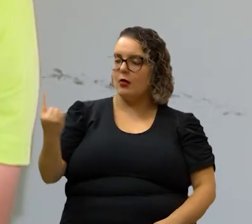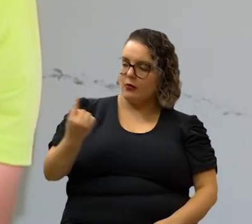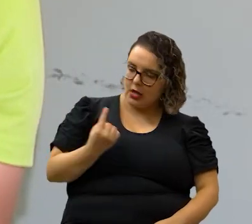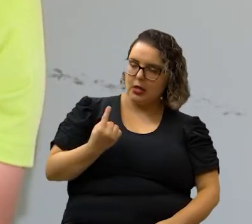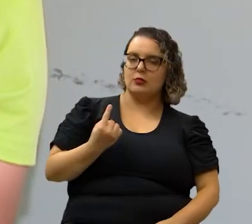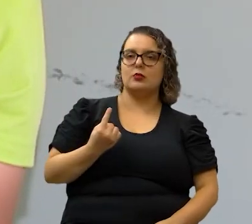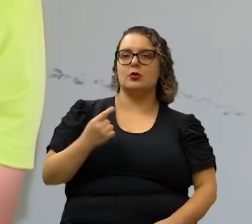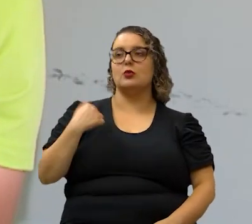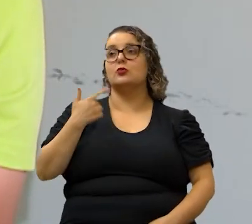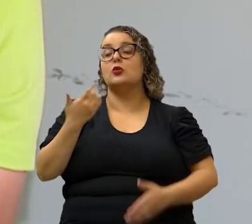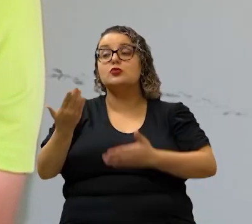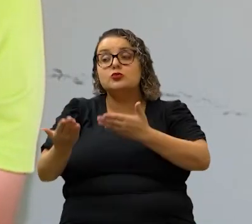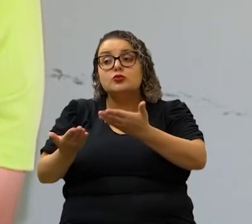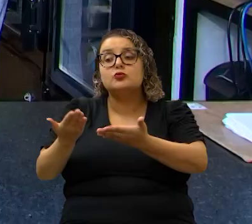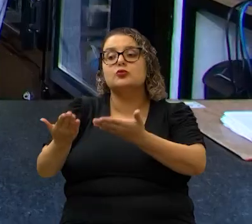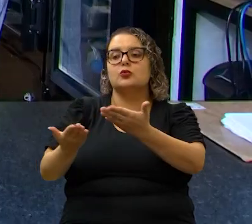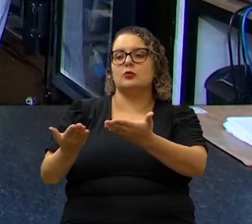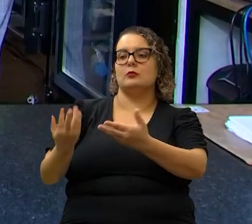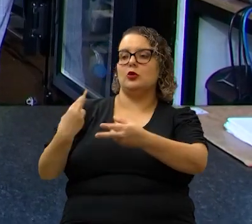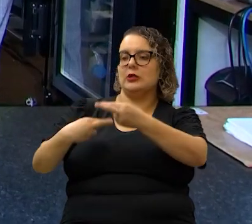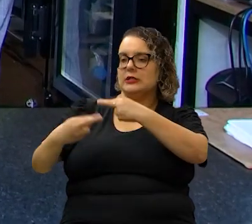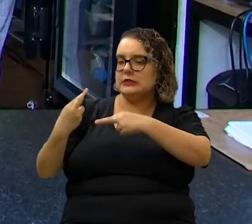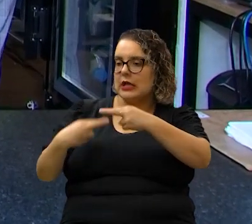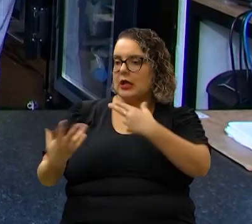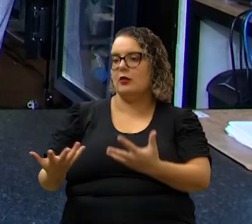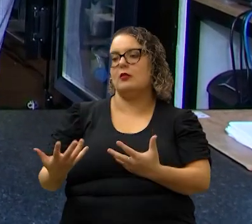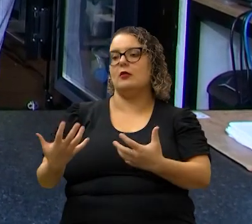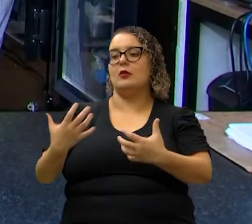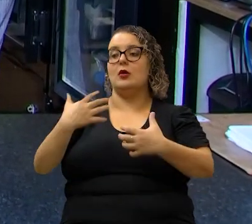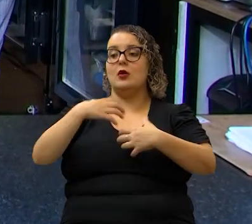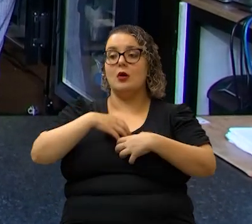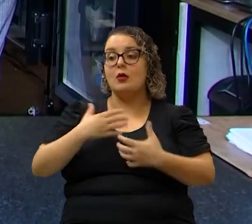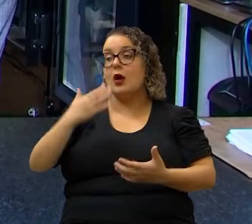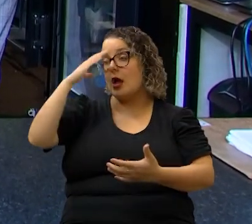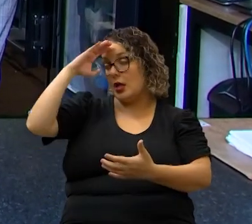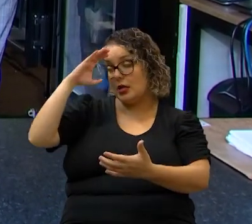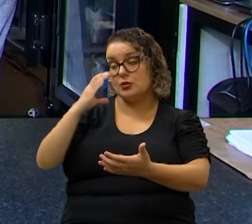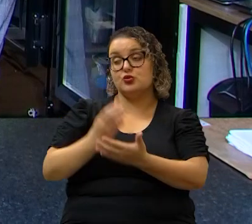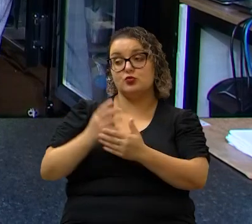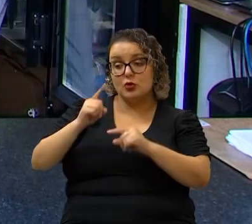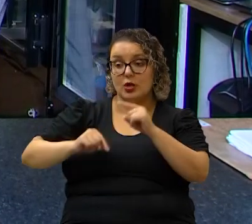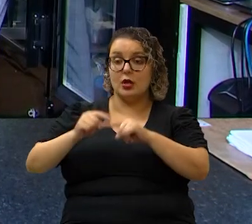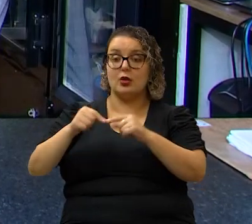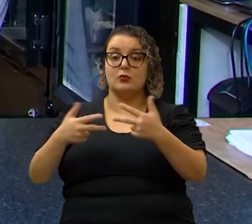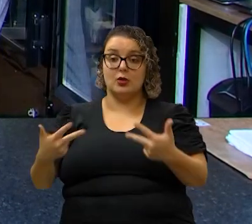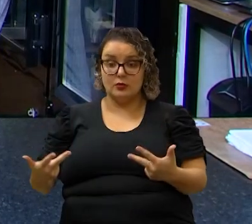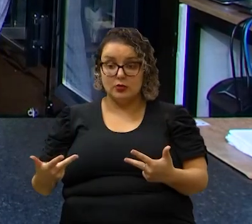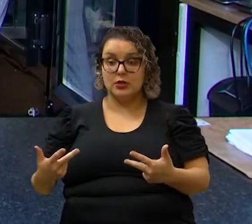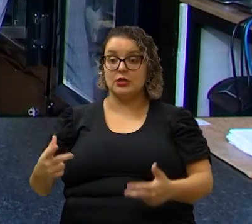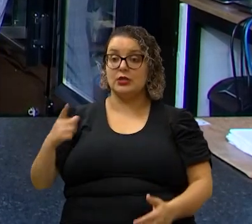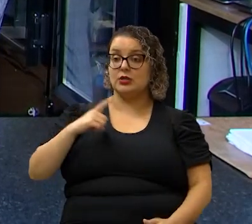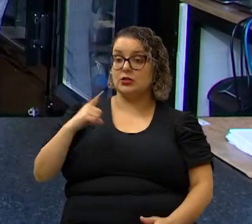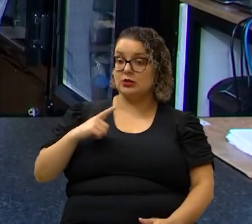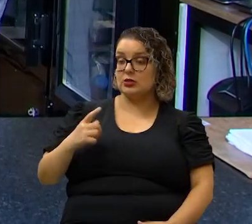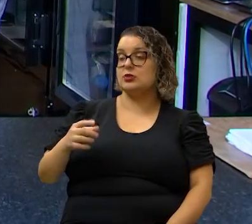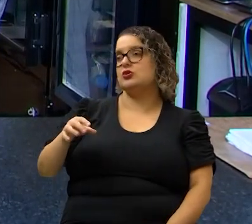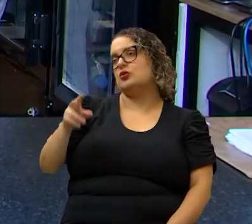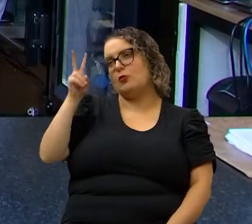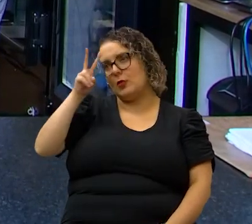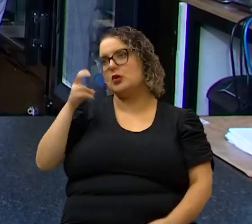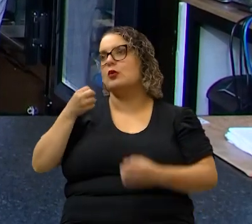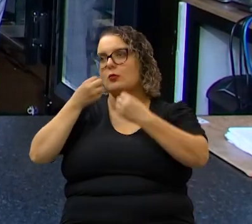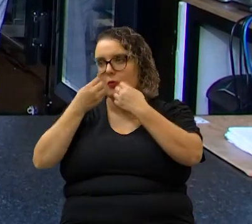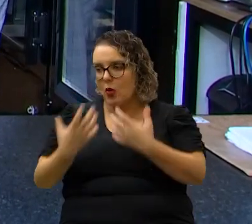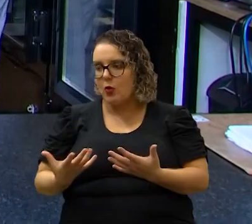até a gente, nós prezávamos por esse relacionamento, demonstrar essa credibilidade de um produto que tinha uma procedência,